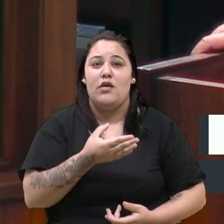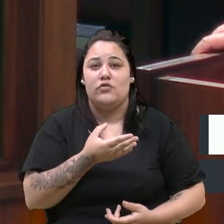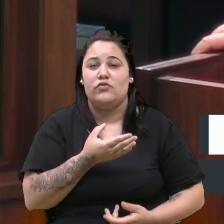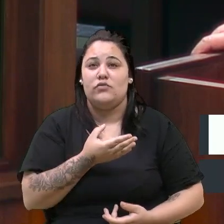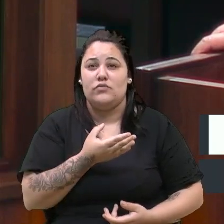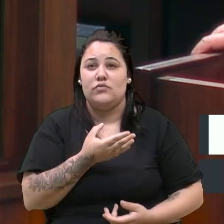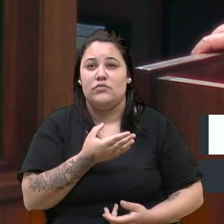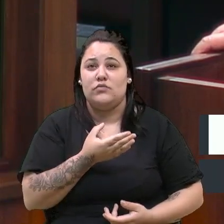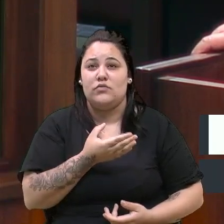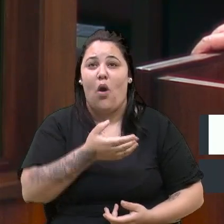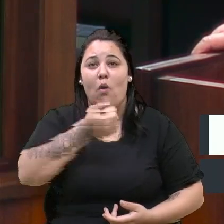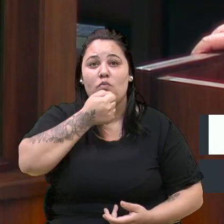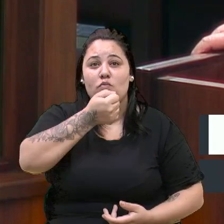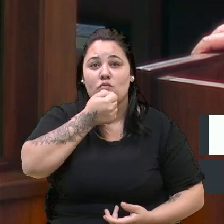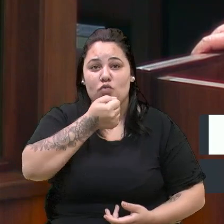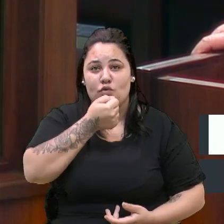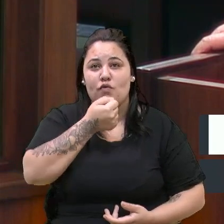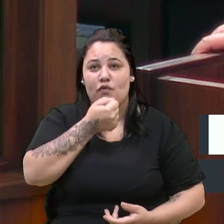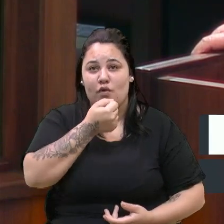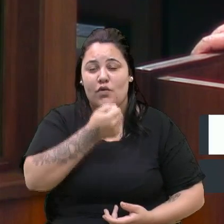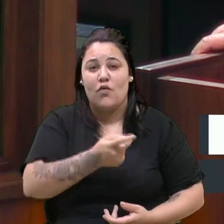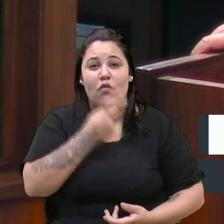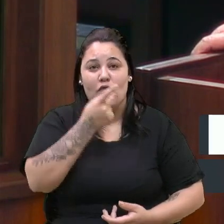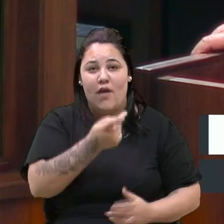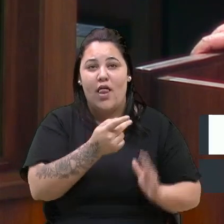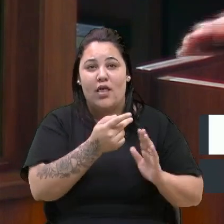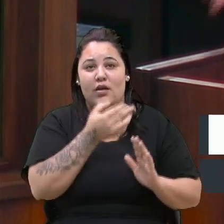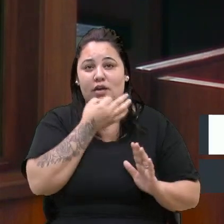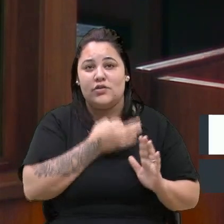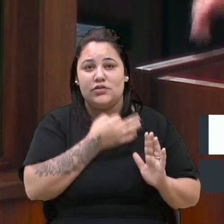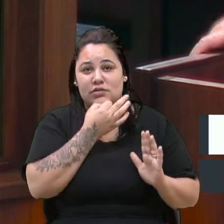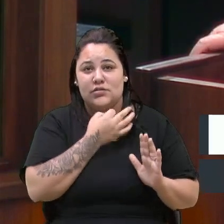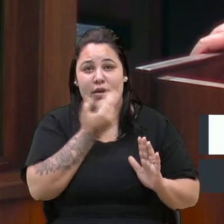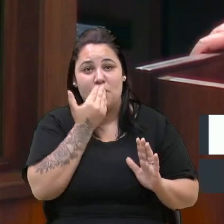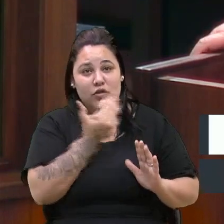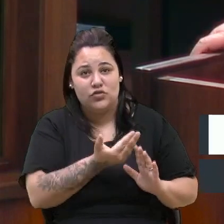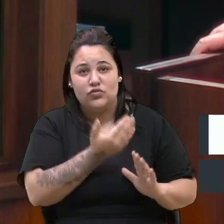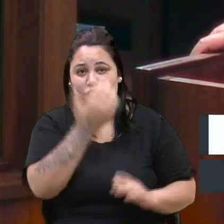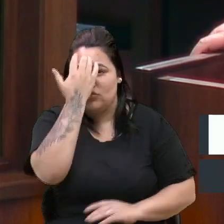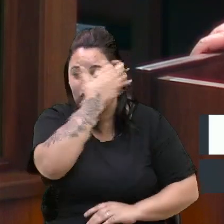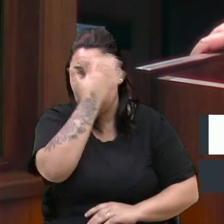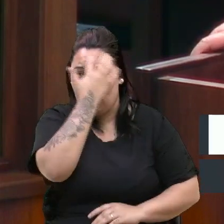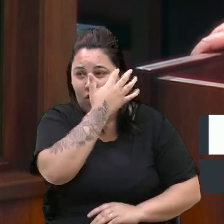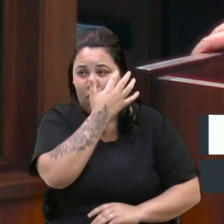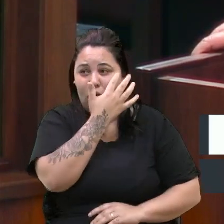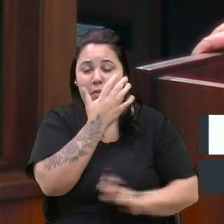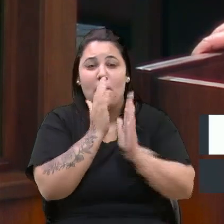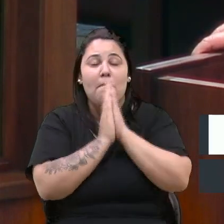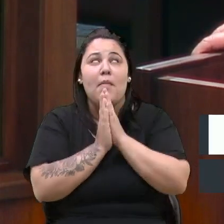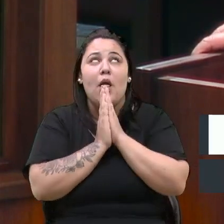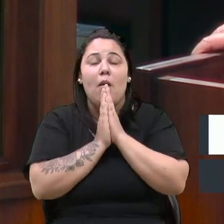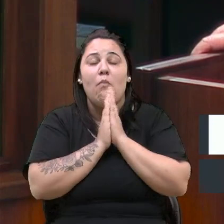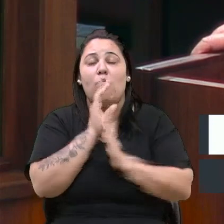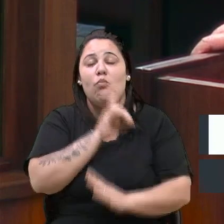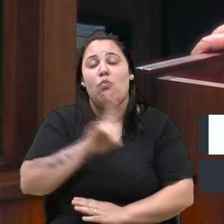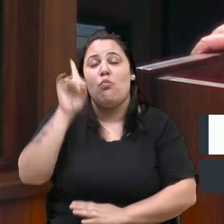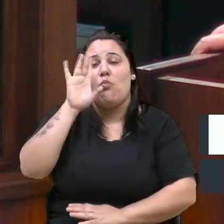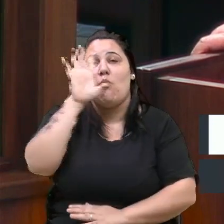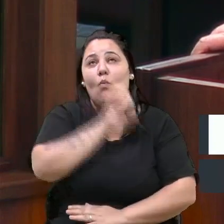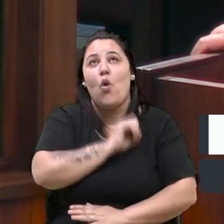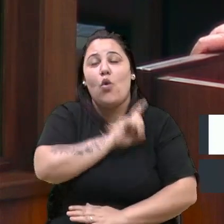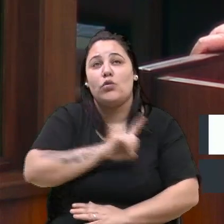ao microfone, até a tribuna, e se dirigiu ao prefeito pedindo, pelo amor de Deus, que resolva a situação deles. E